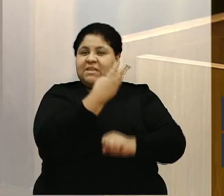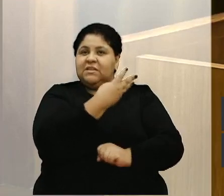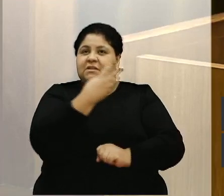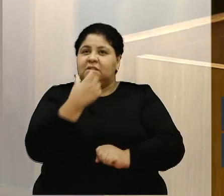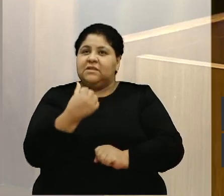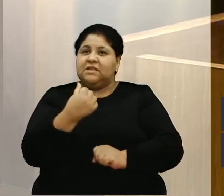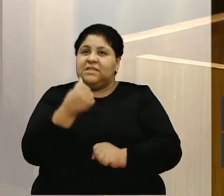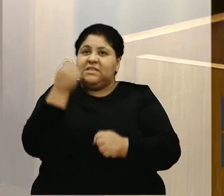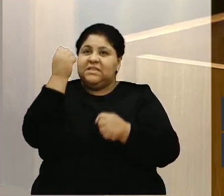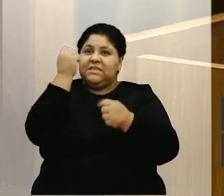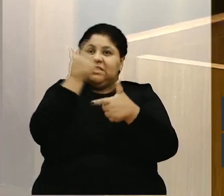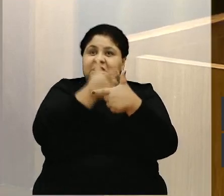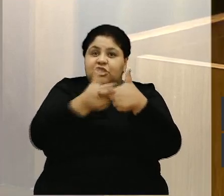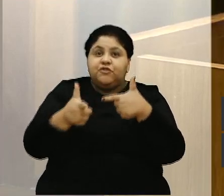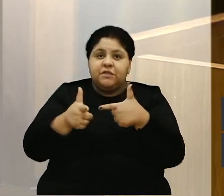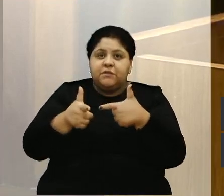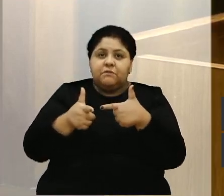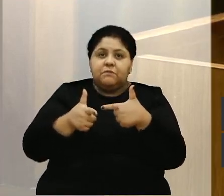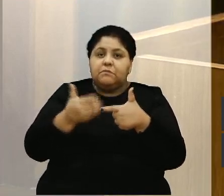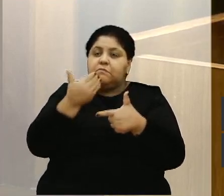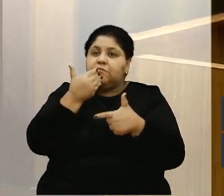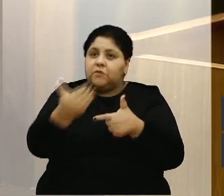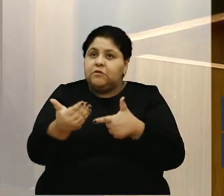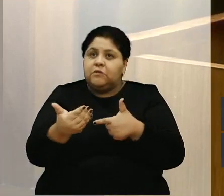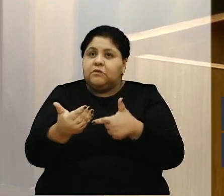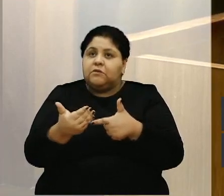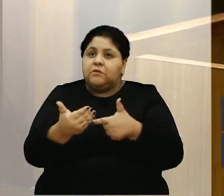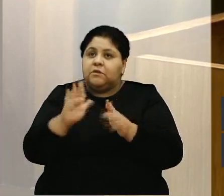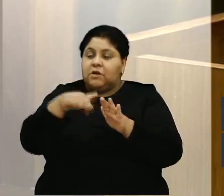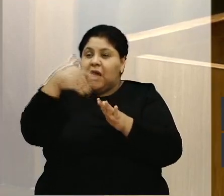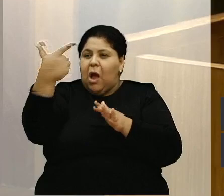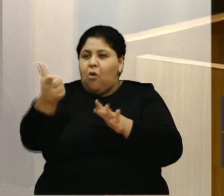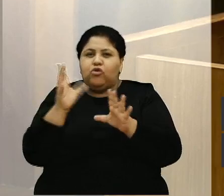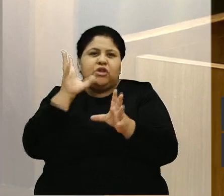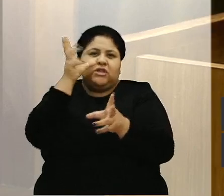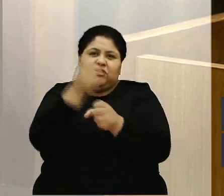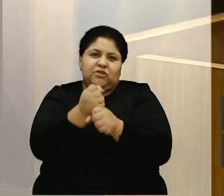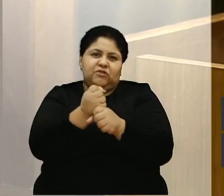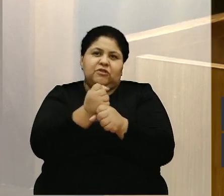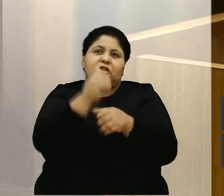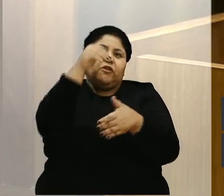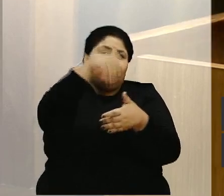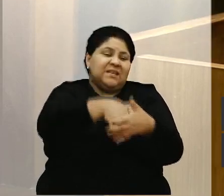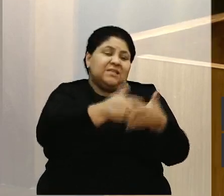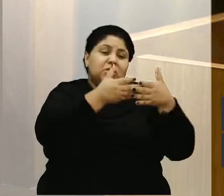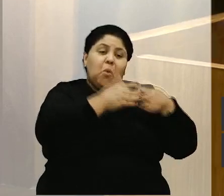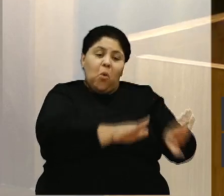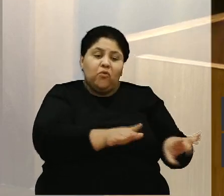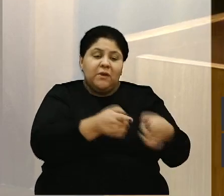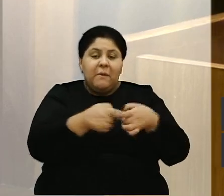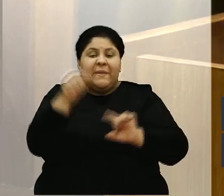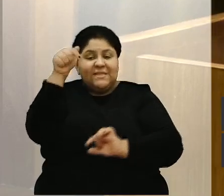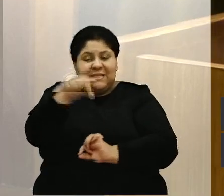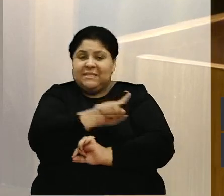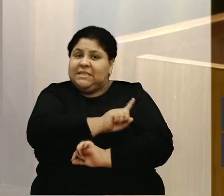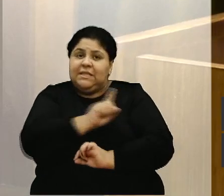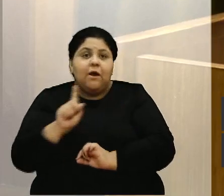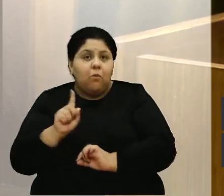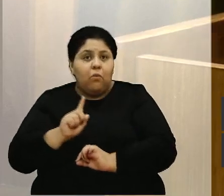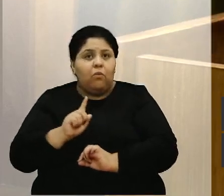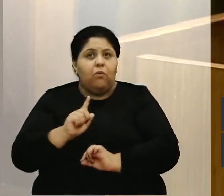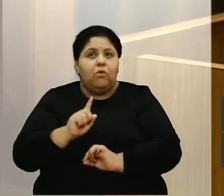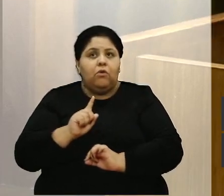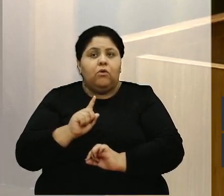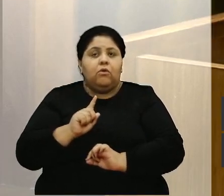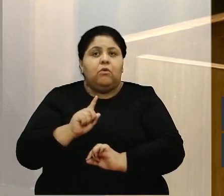36 parcelas que foi pedido. Talvez a outra total, então, que votasse contra. Mas essa não.